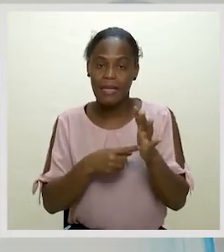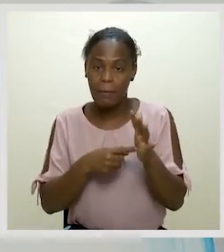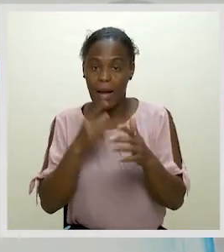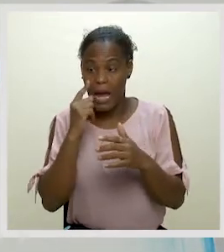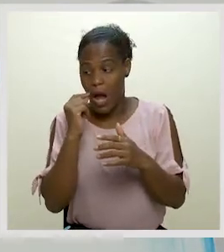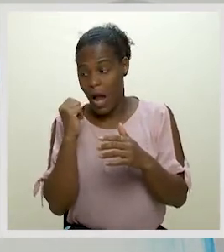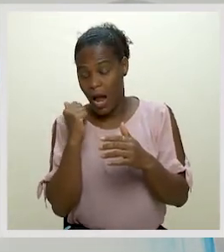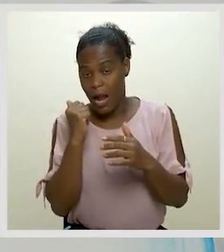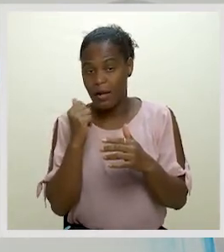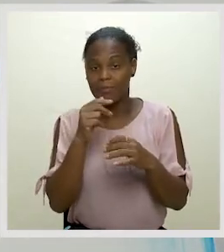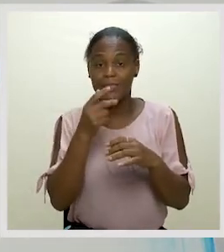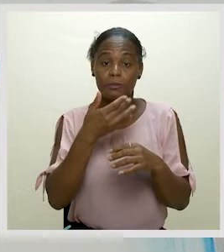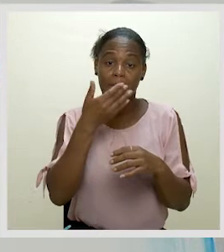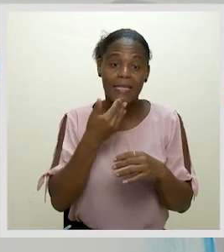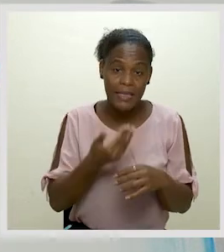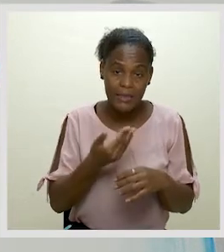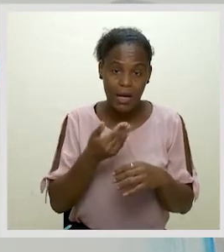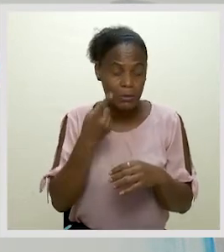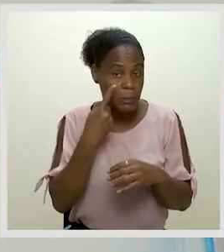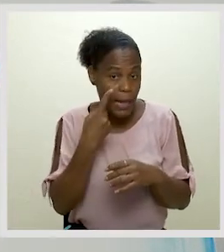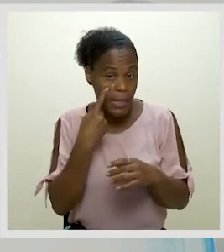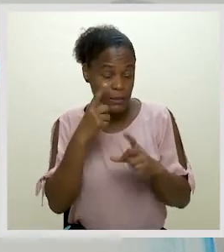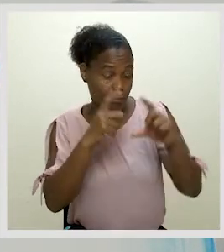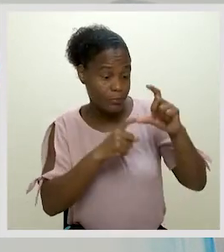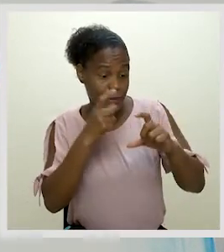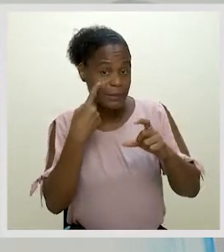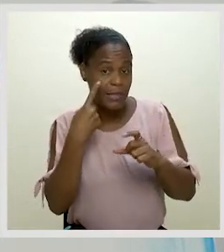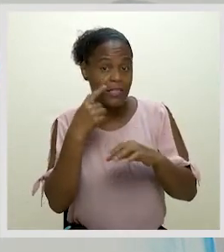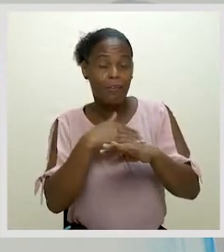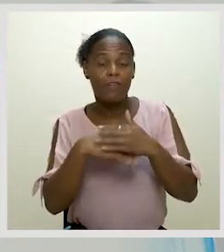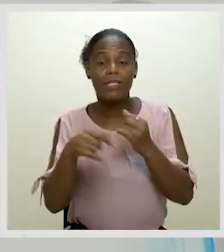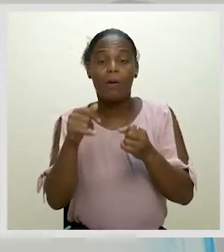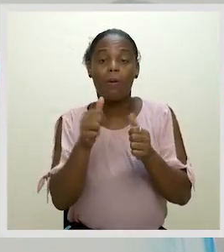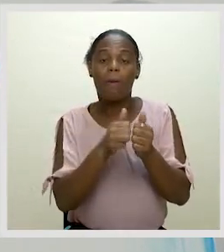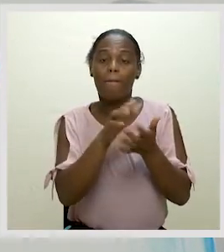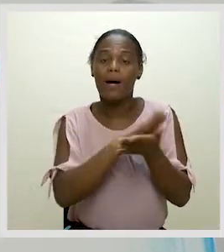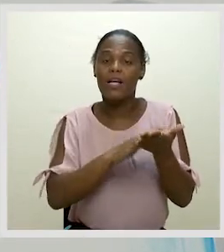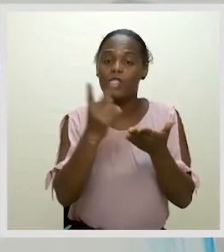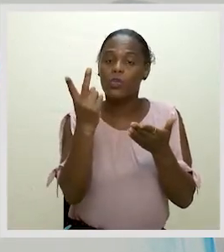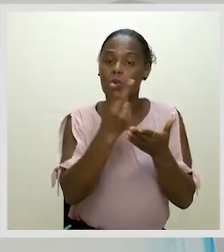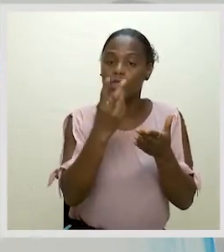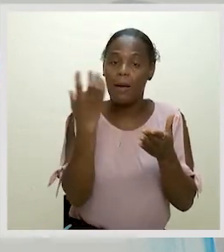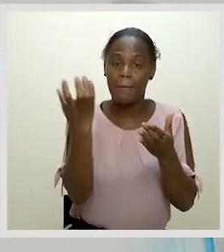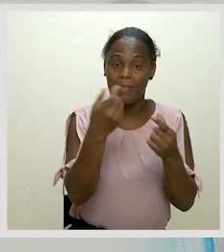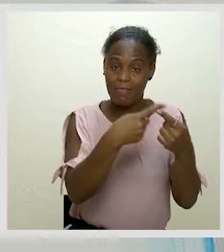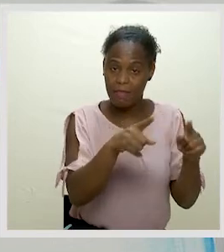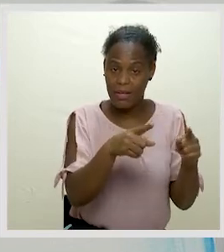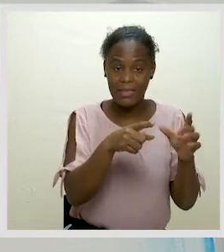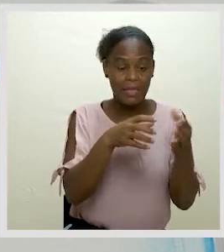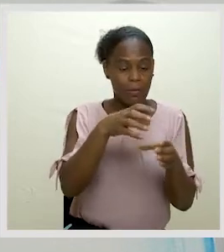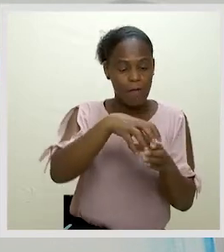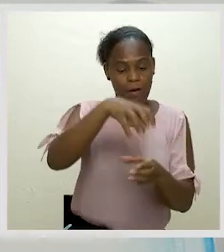caso, ele fez essa experiência baseando no quê? Em 2 ambientes diferentes. Os 2